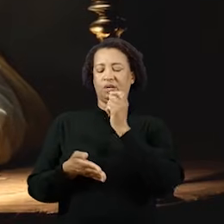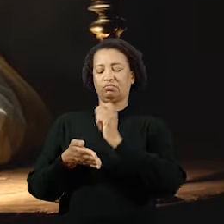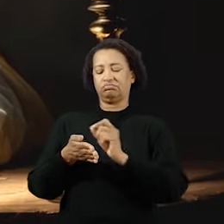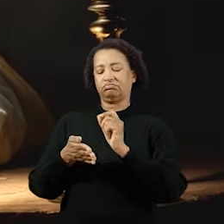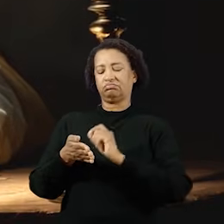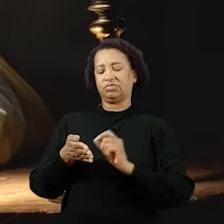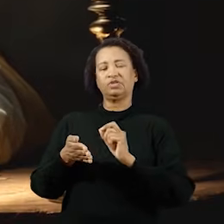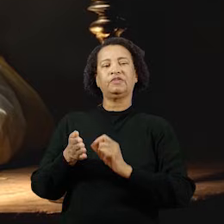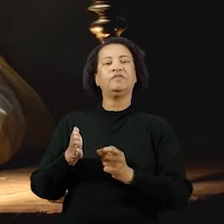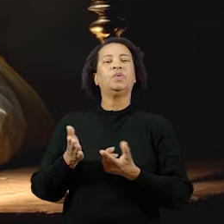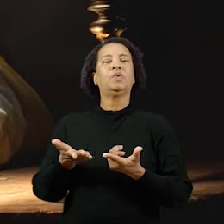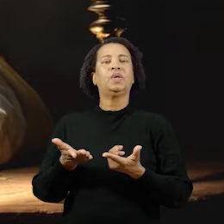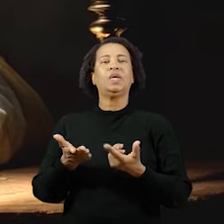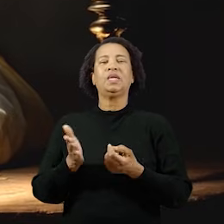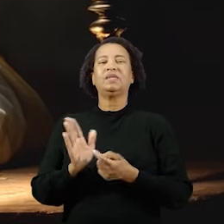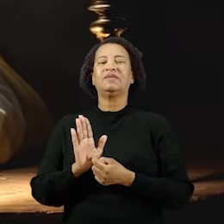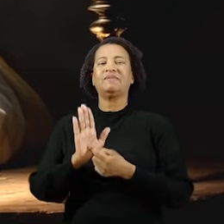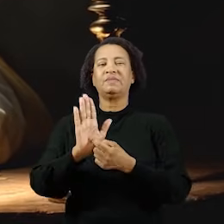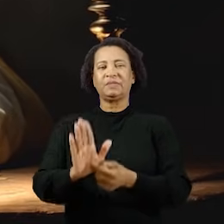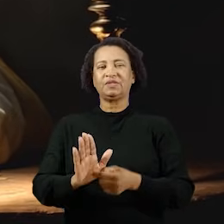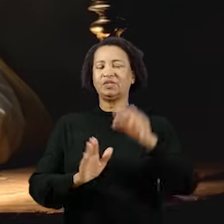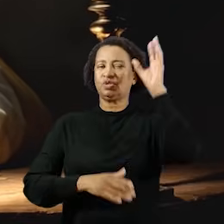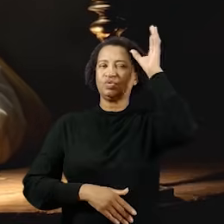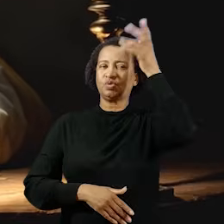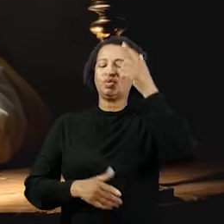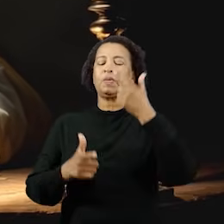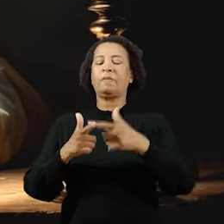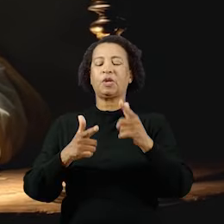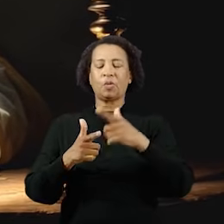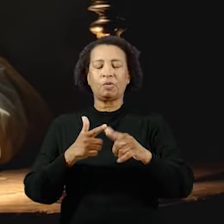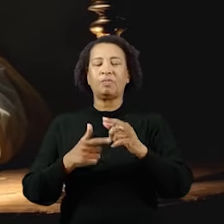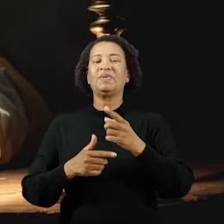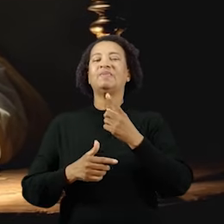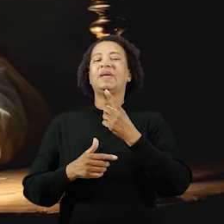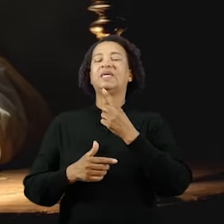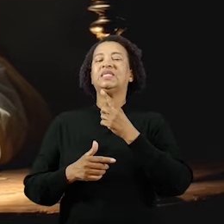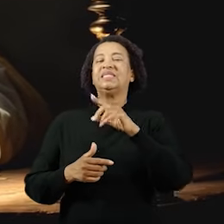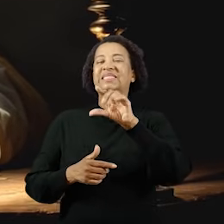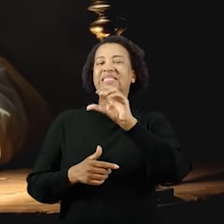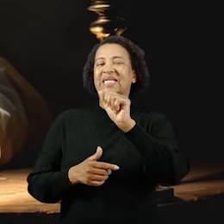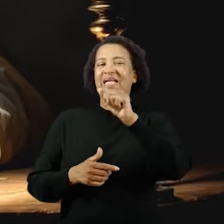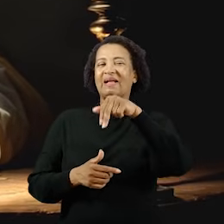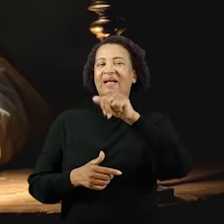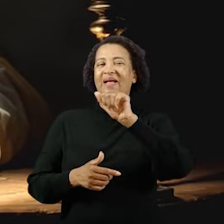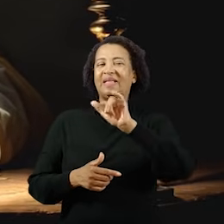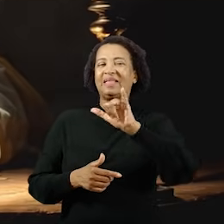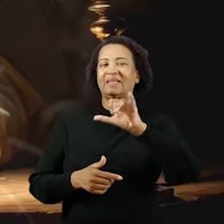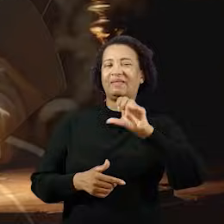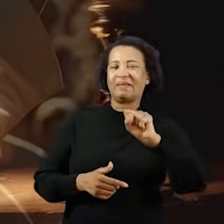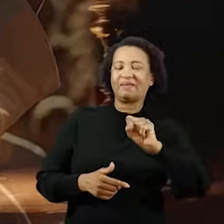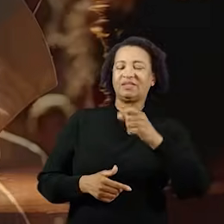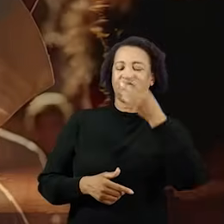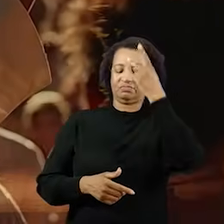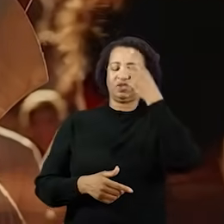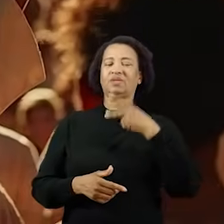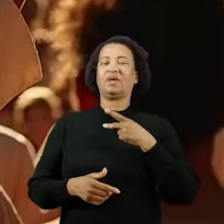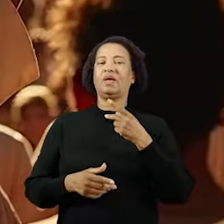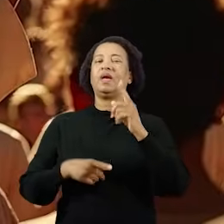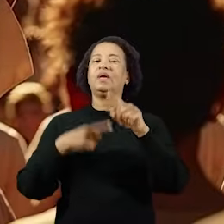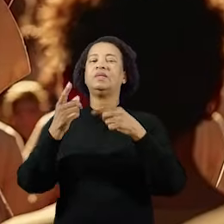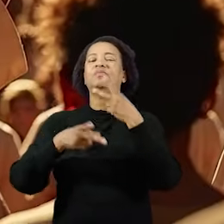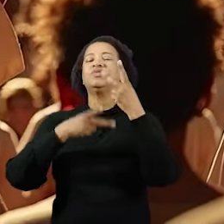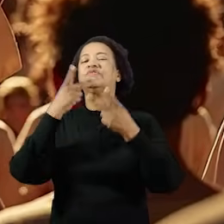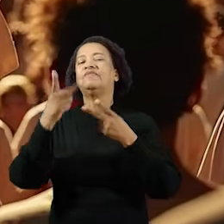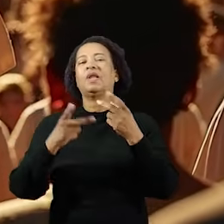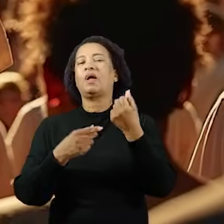este capítulo, estava apresentando soluções para os problemas carnais daquela igreja. Depois de falar sobre como o Espírito Santo trabalha